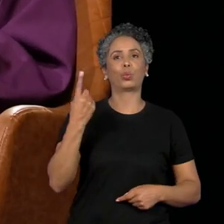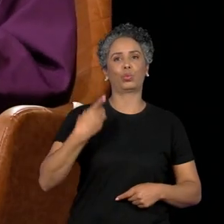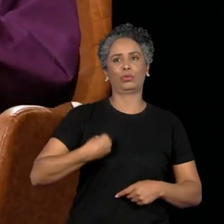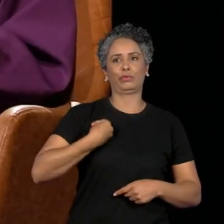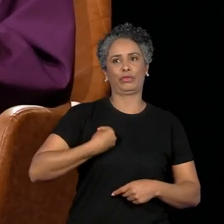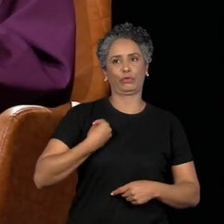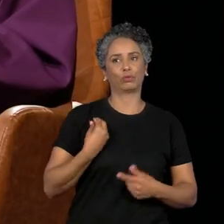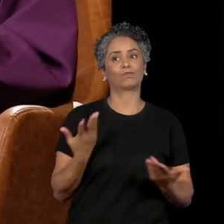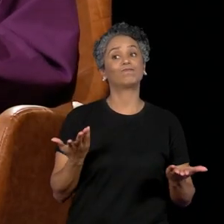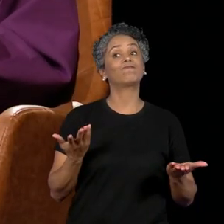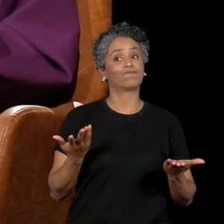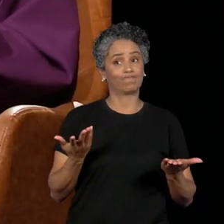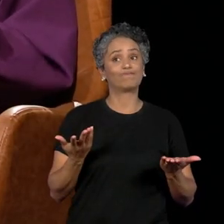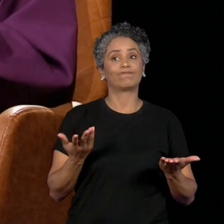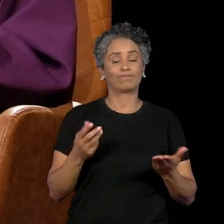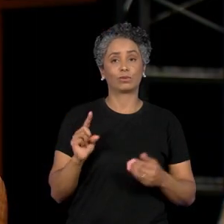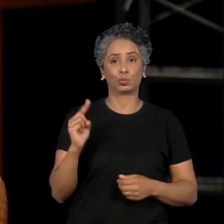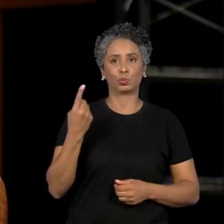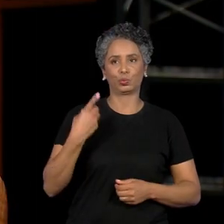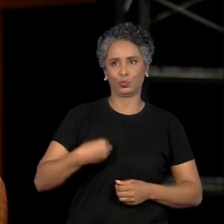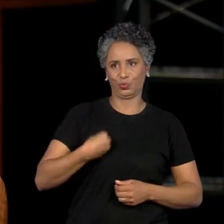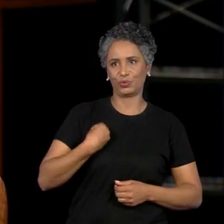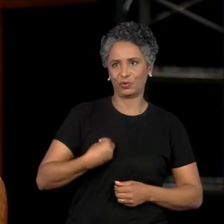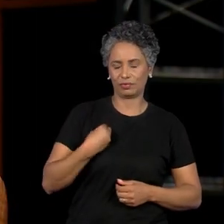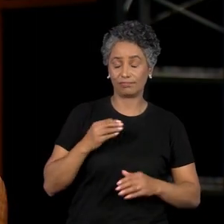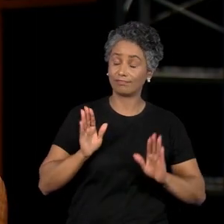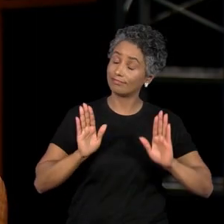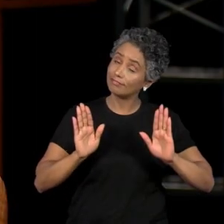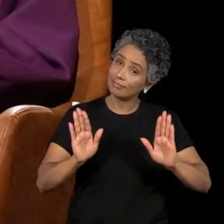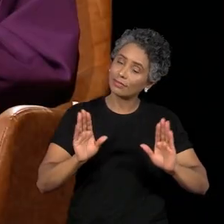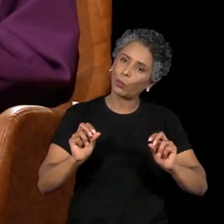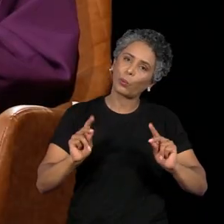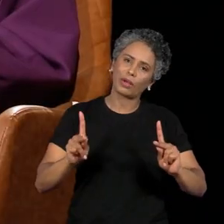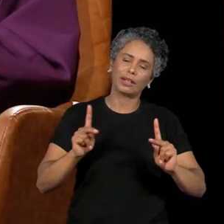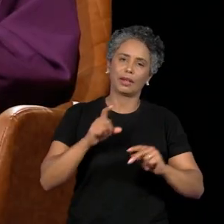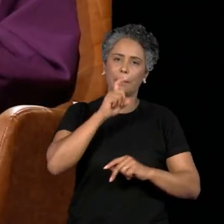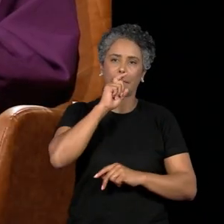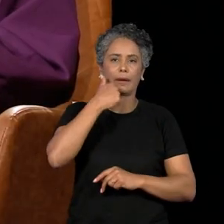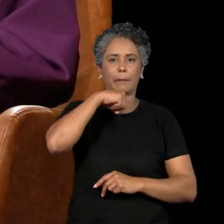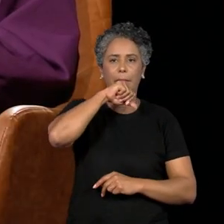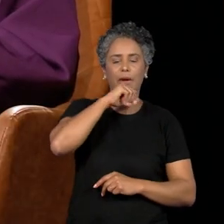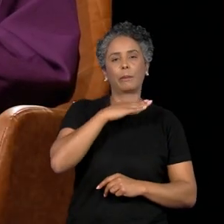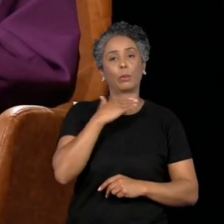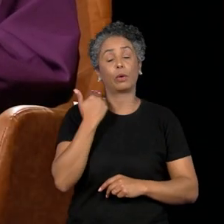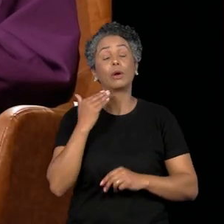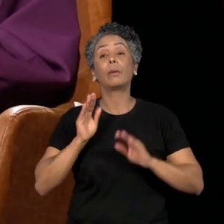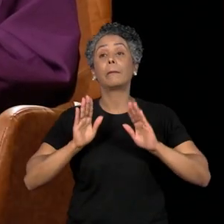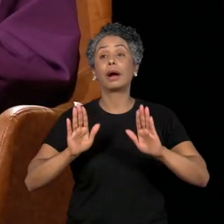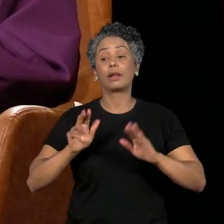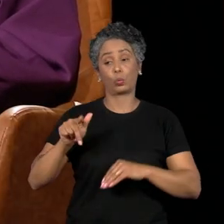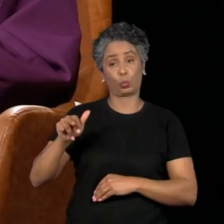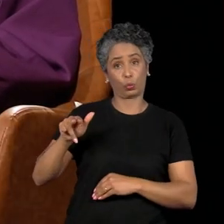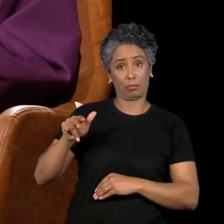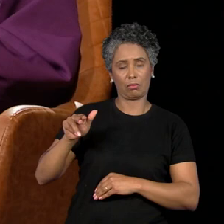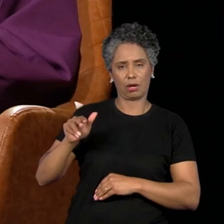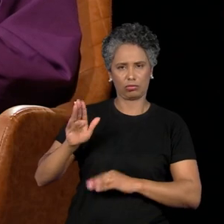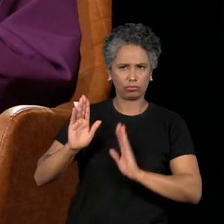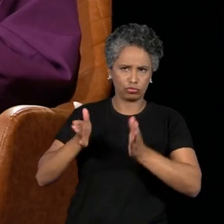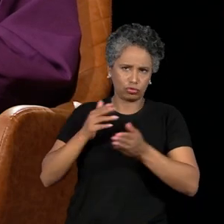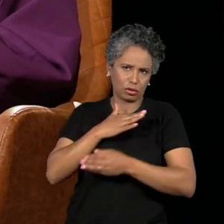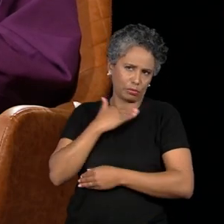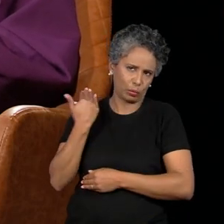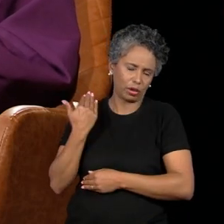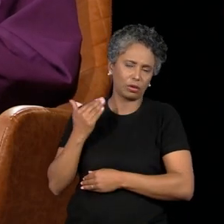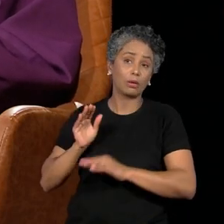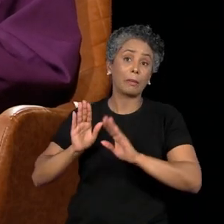É, né? Farinha forte. Mas esse meu irmão, ele foi